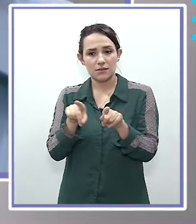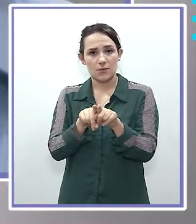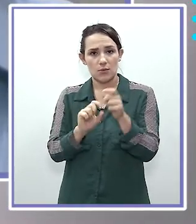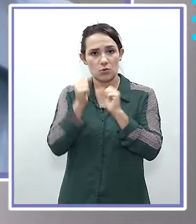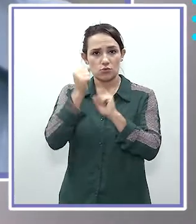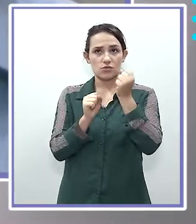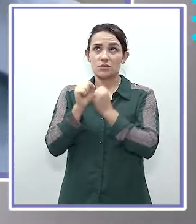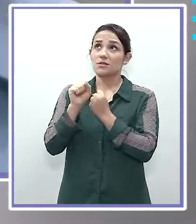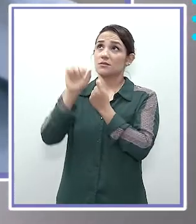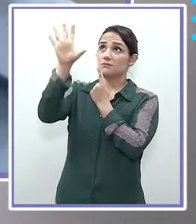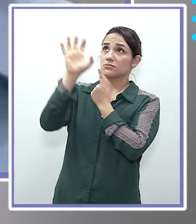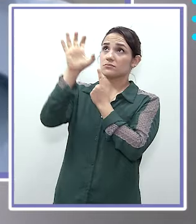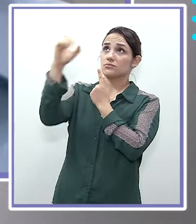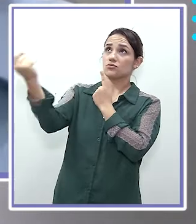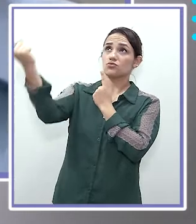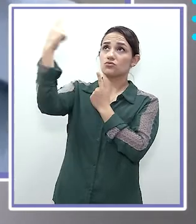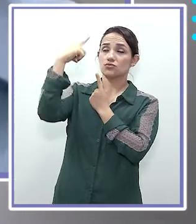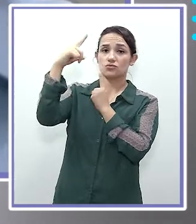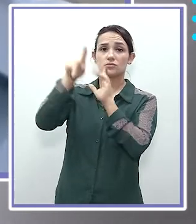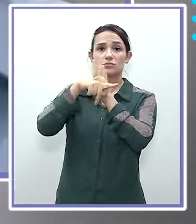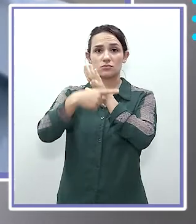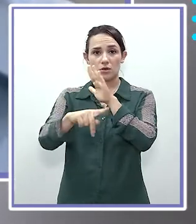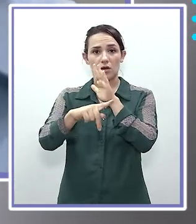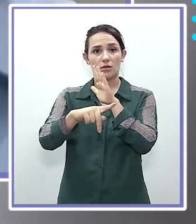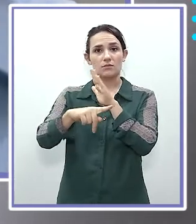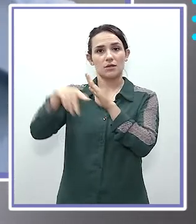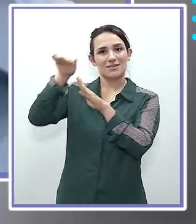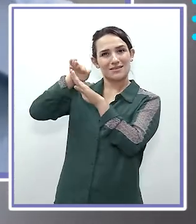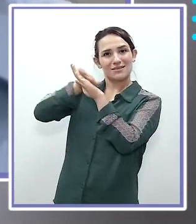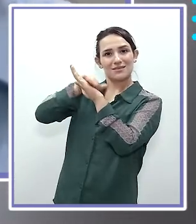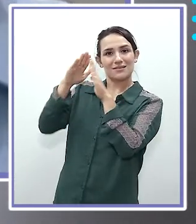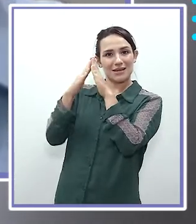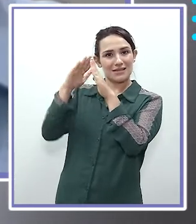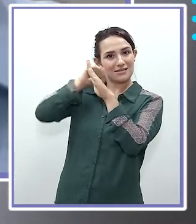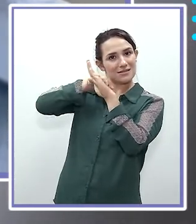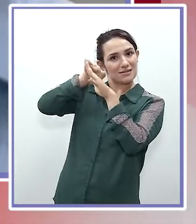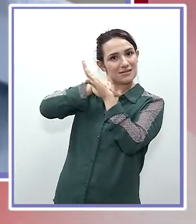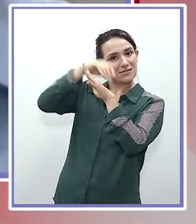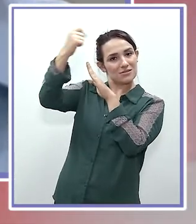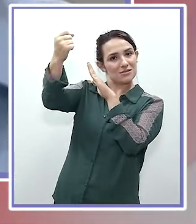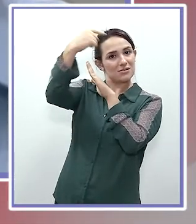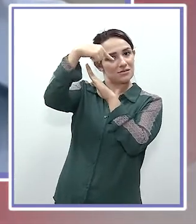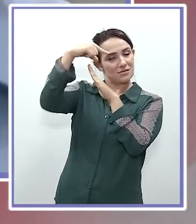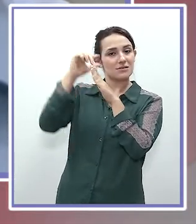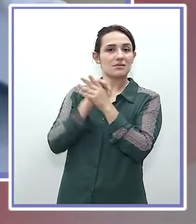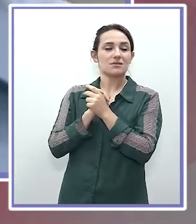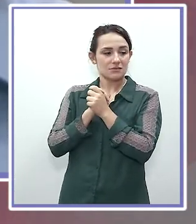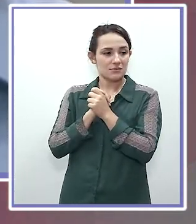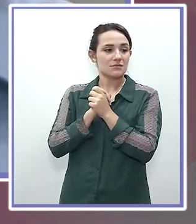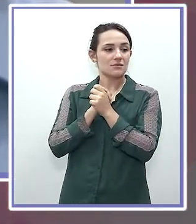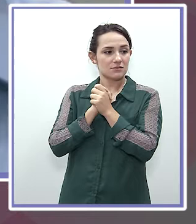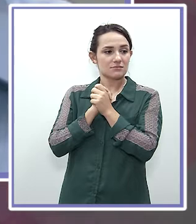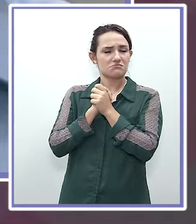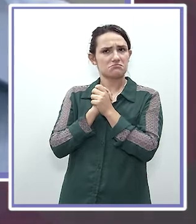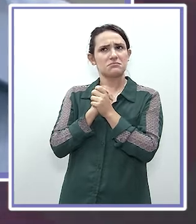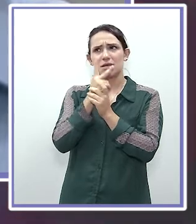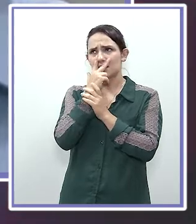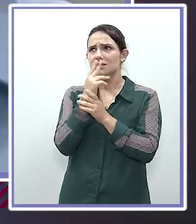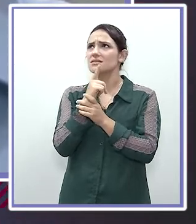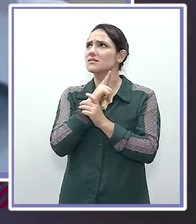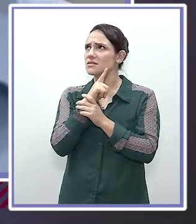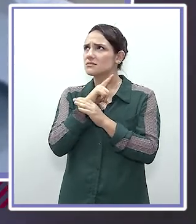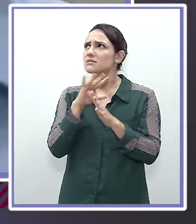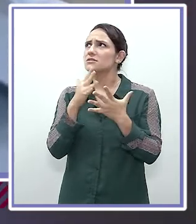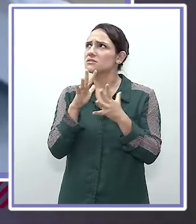usinas fotovoltaicas instaladas nos telhados dos comércios e das residências, que, segundo o governo do estado, até